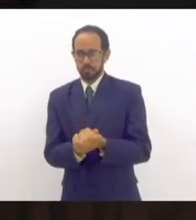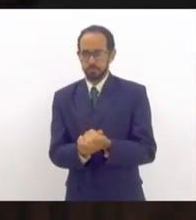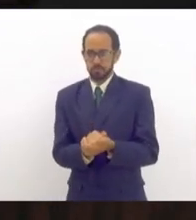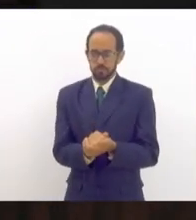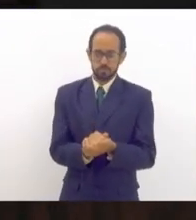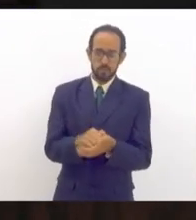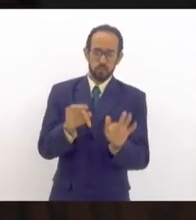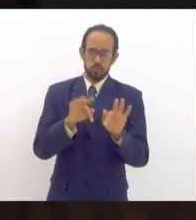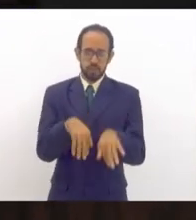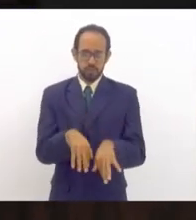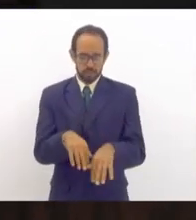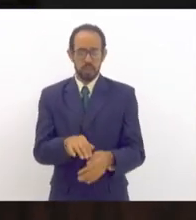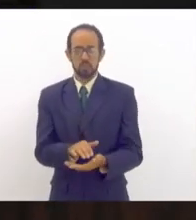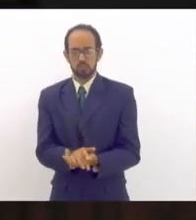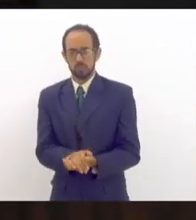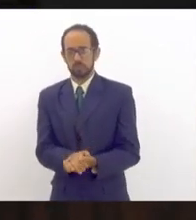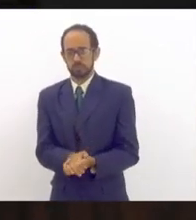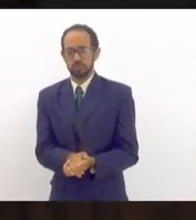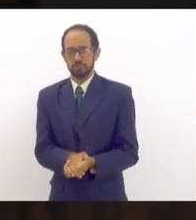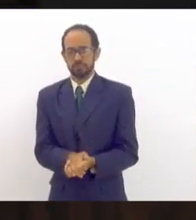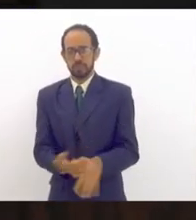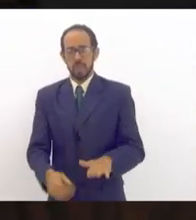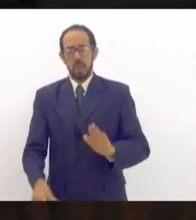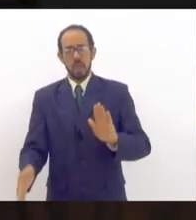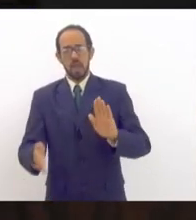encerrado a discussão